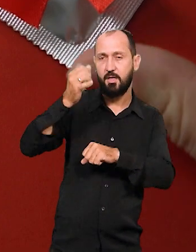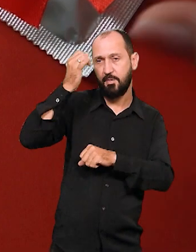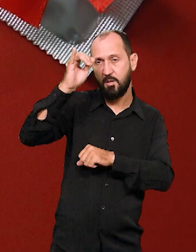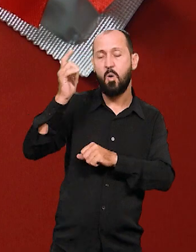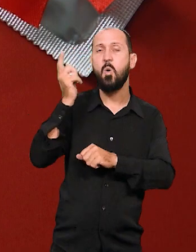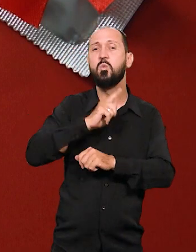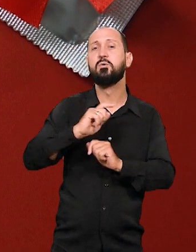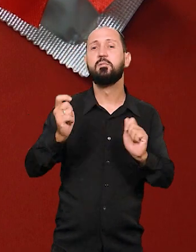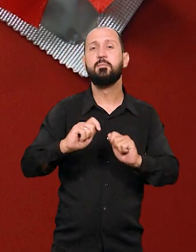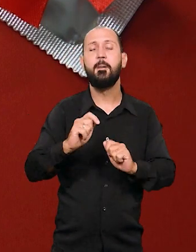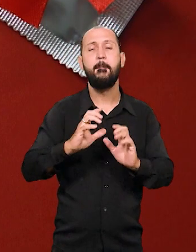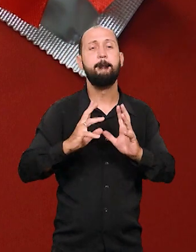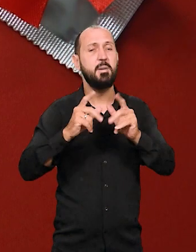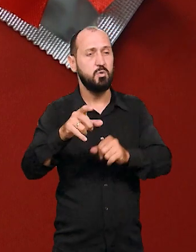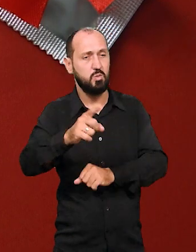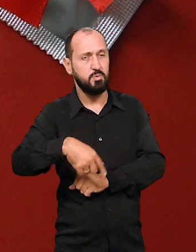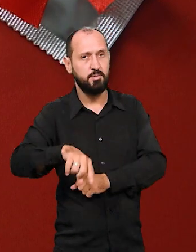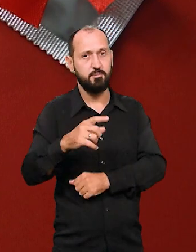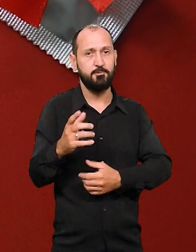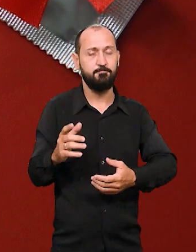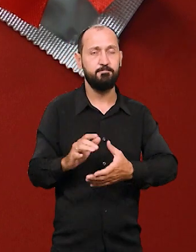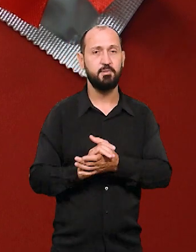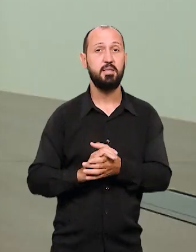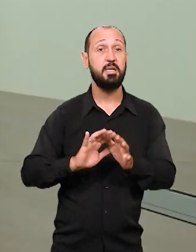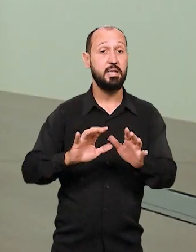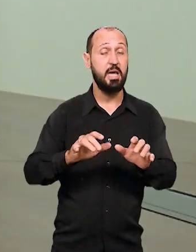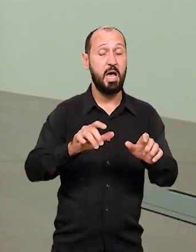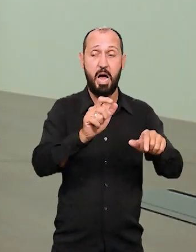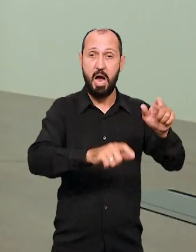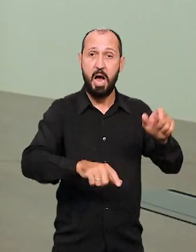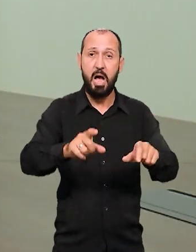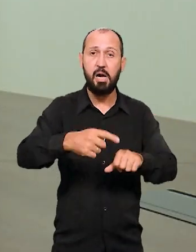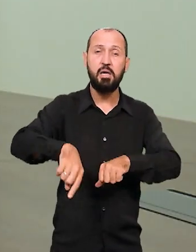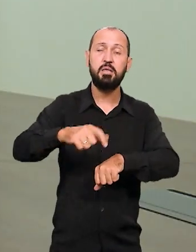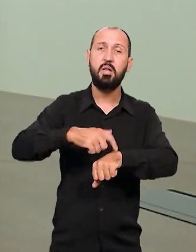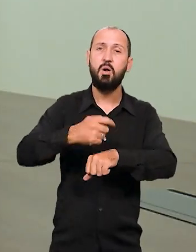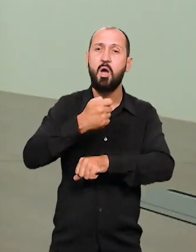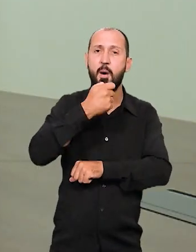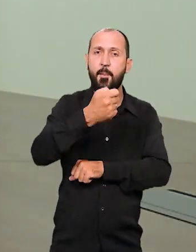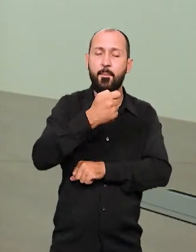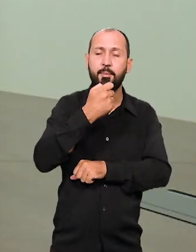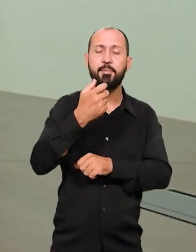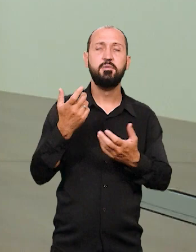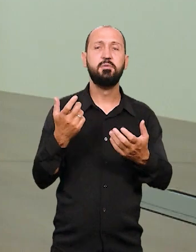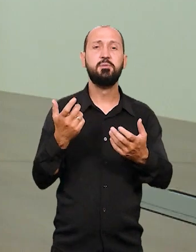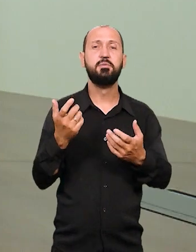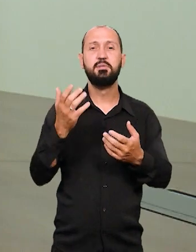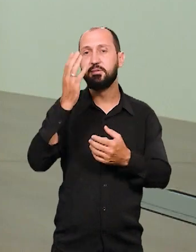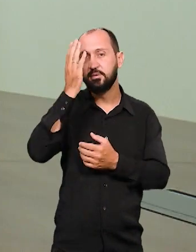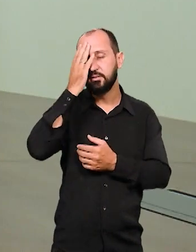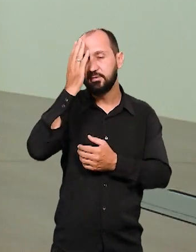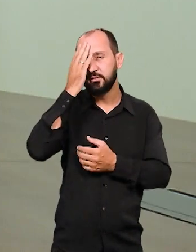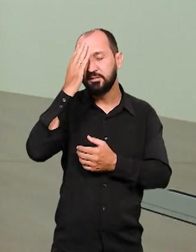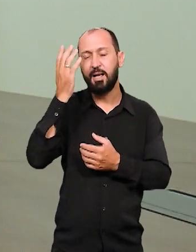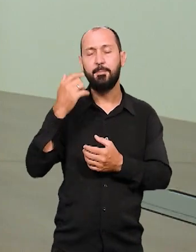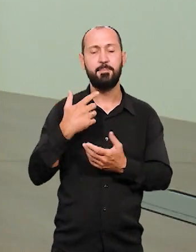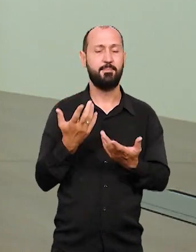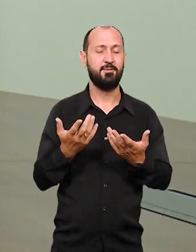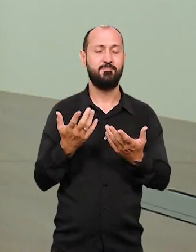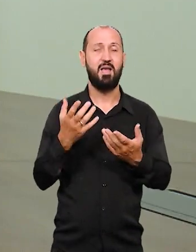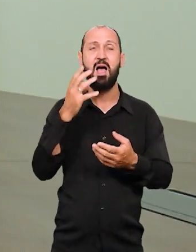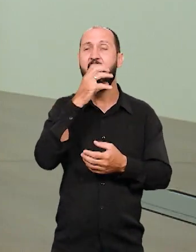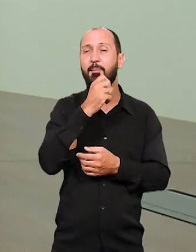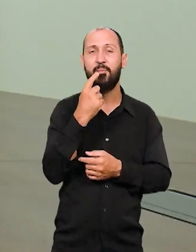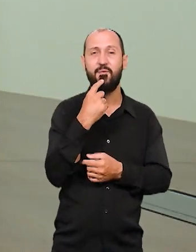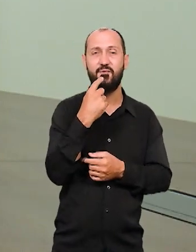prevenção sejam possíveis para todas as pessoas. Que todas as pessoas, quando perguntadas a respeito disso, saibam na ponta